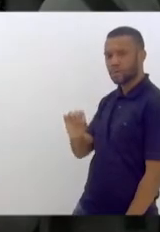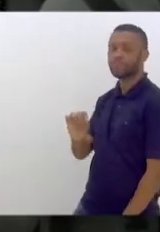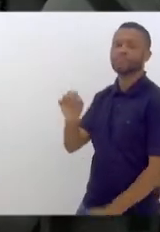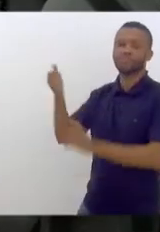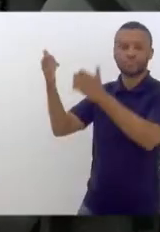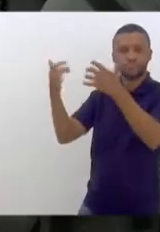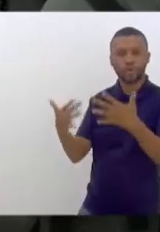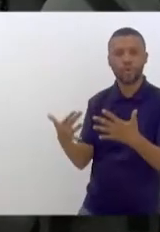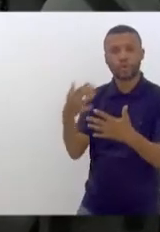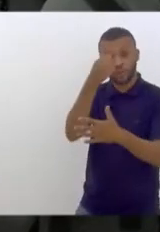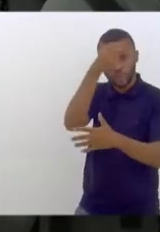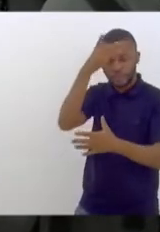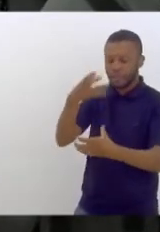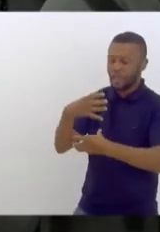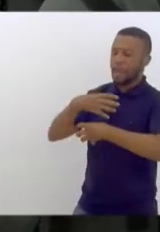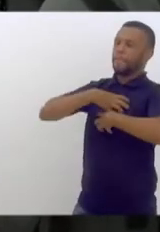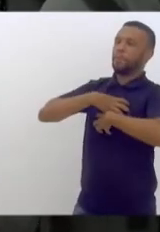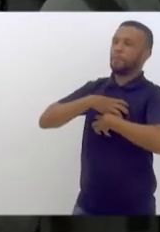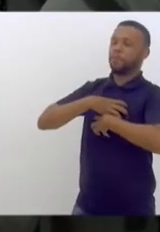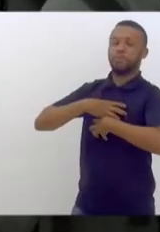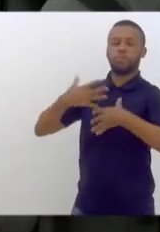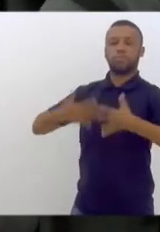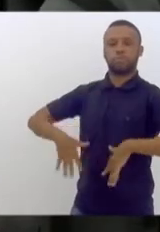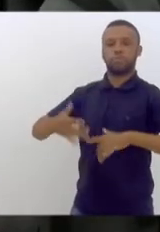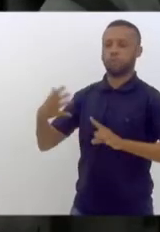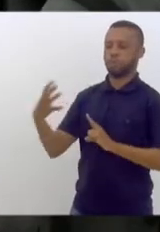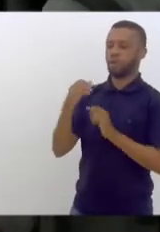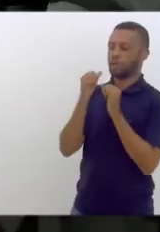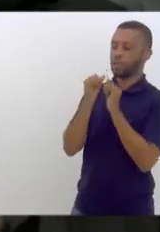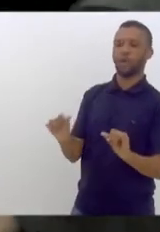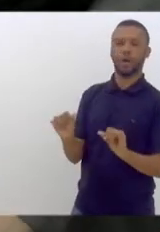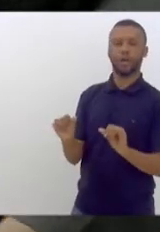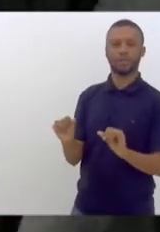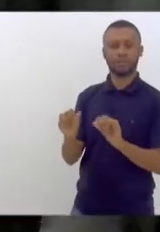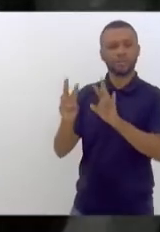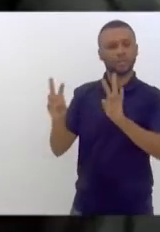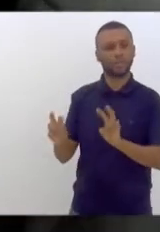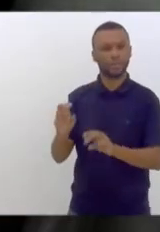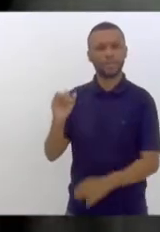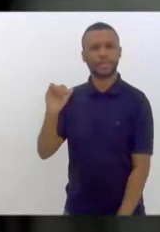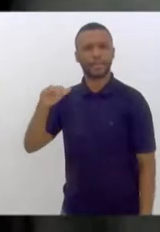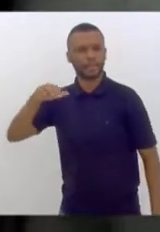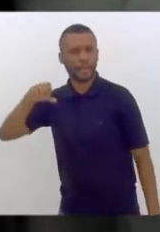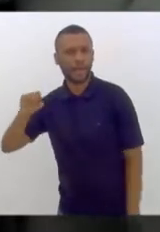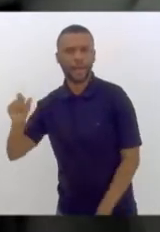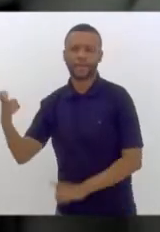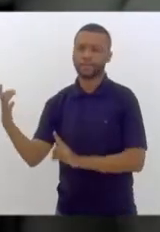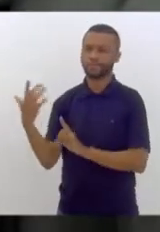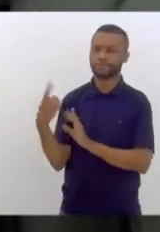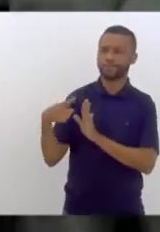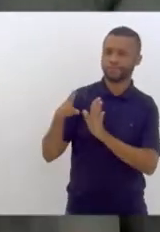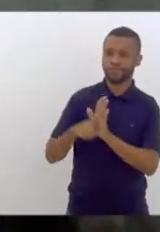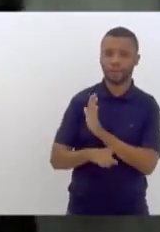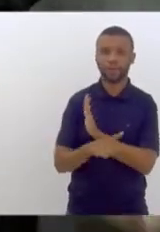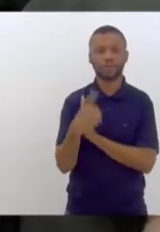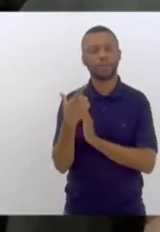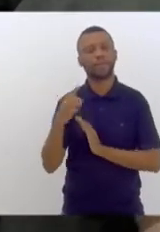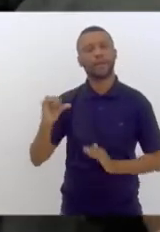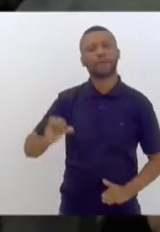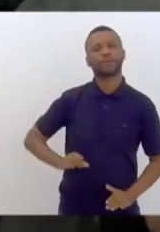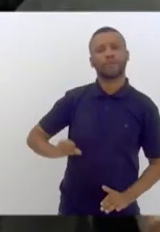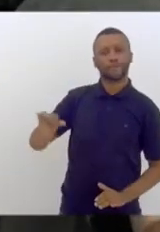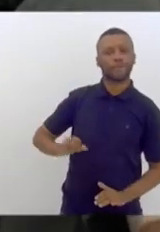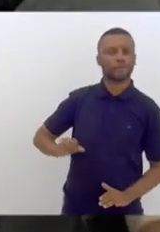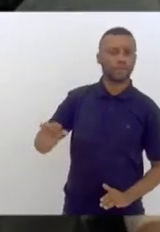sentido... um baque aí em relação a essa questão do ICMS, né? A gente tem sofrido aí